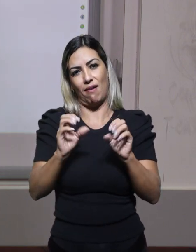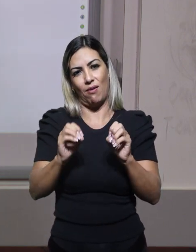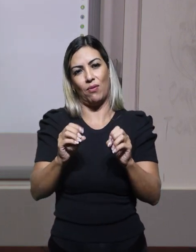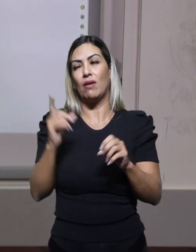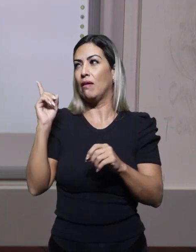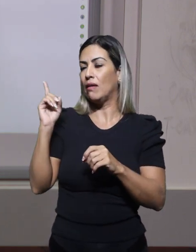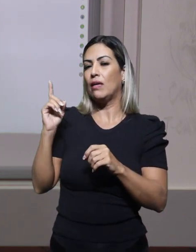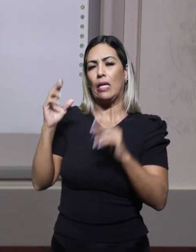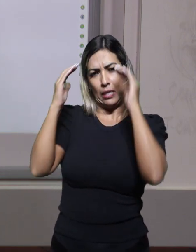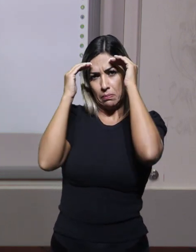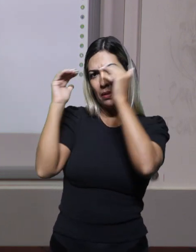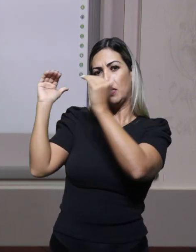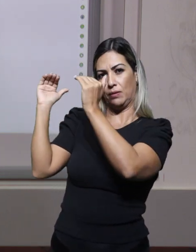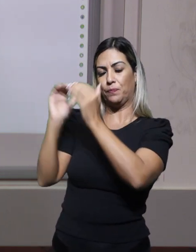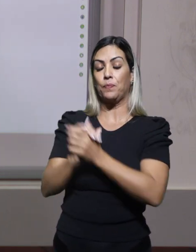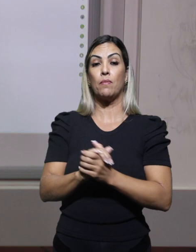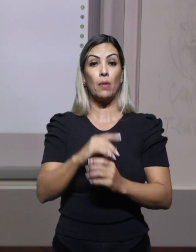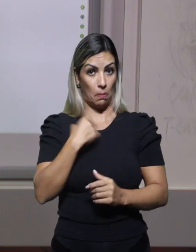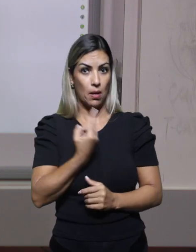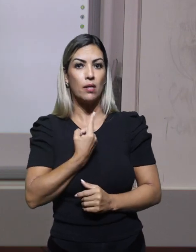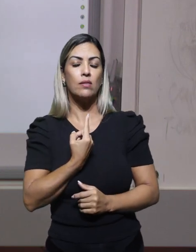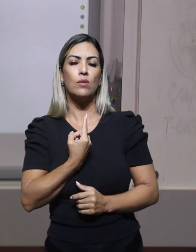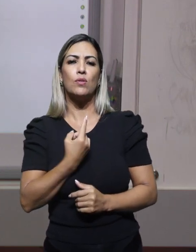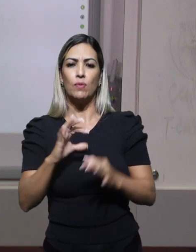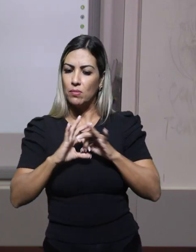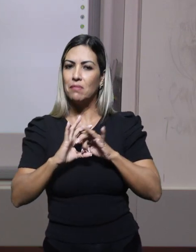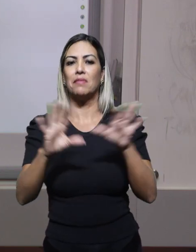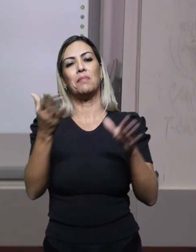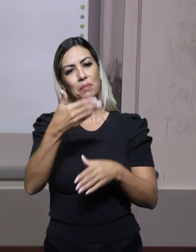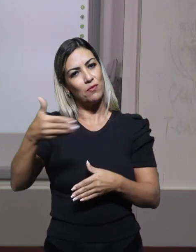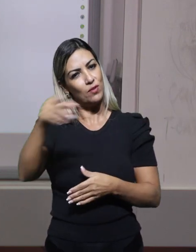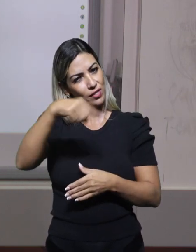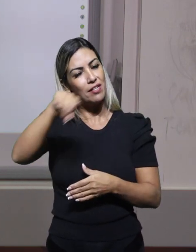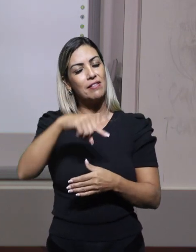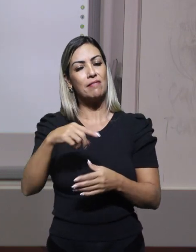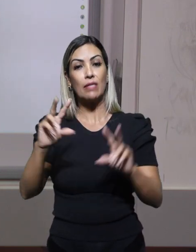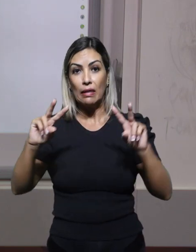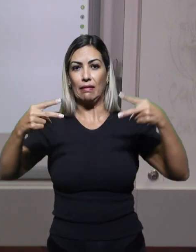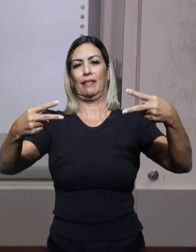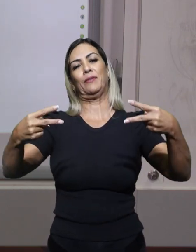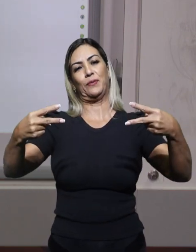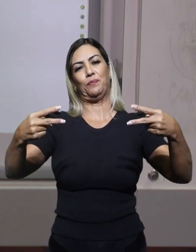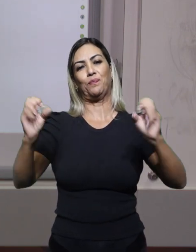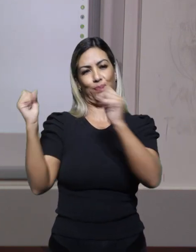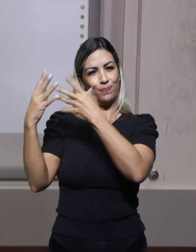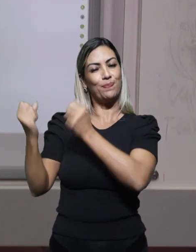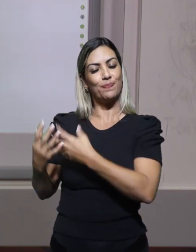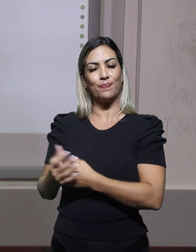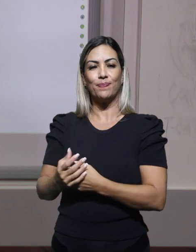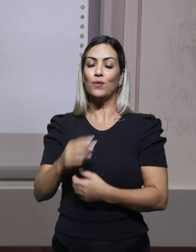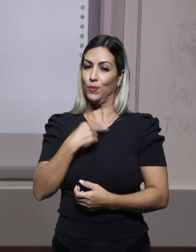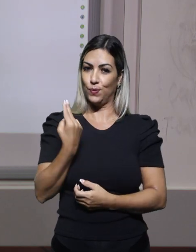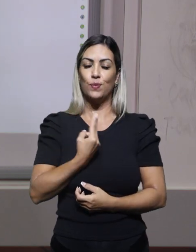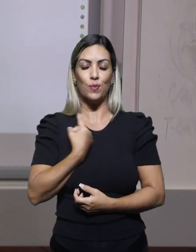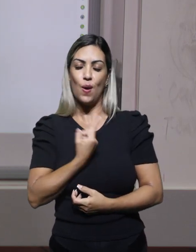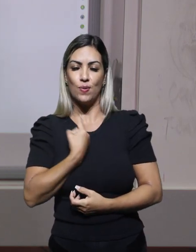aula, para que ele fosse respeitado. Mas nós vamos disponibilizar para vocês, através do link, esses slides